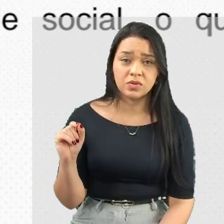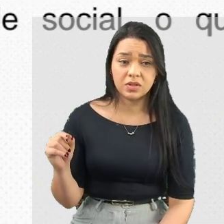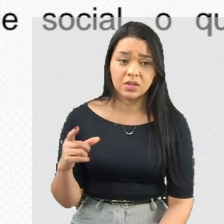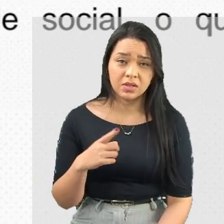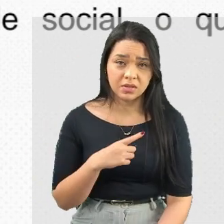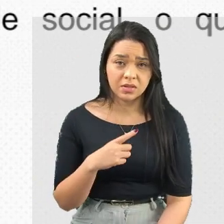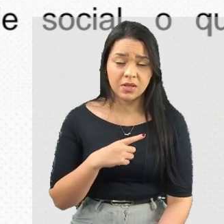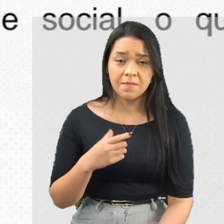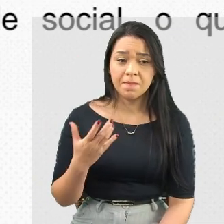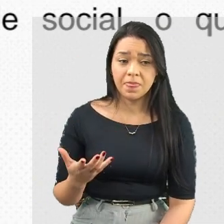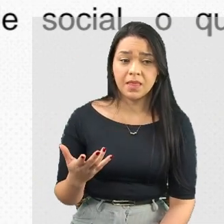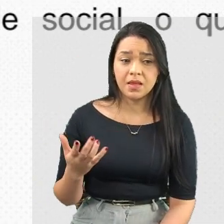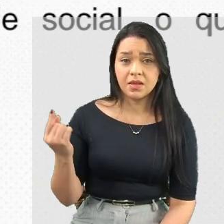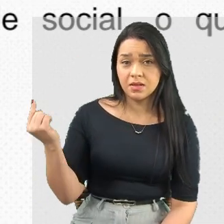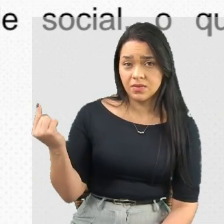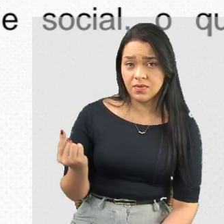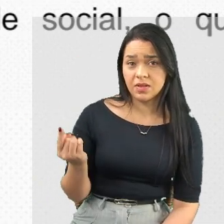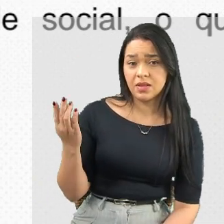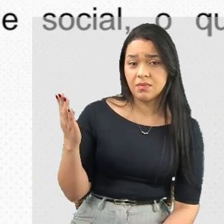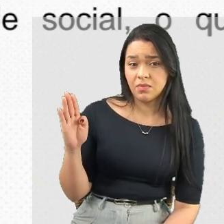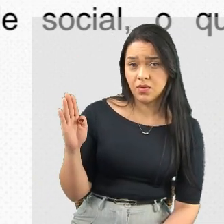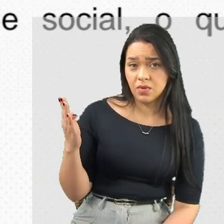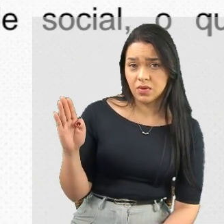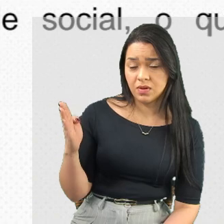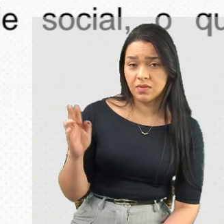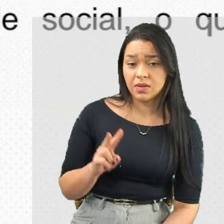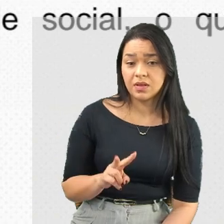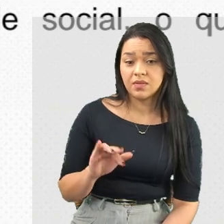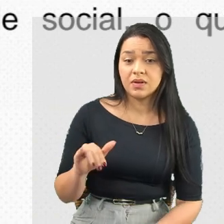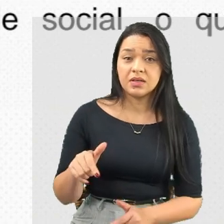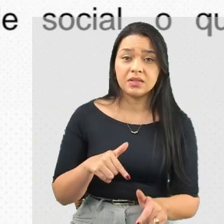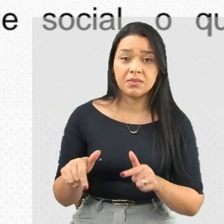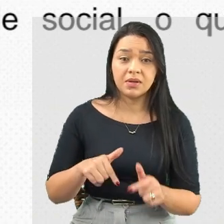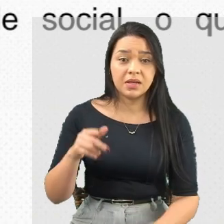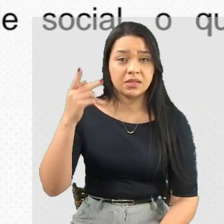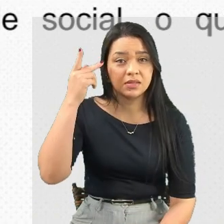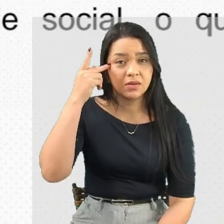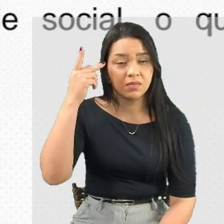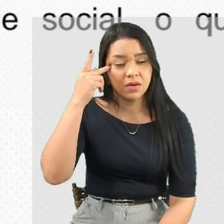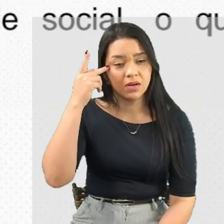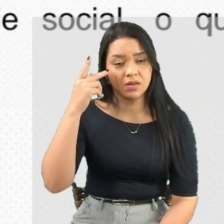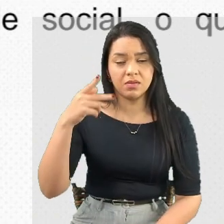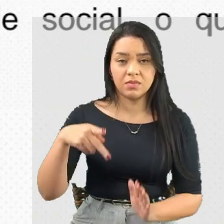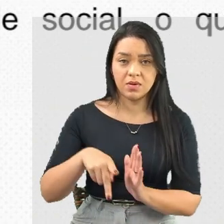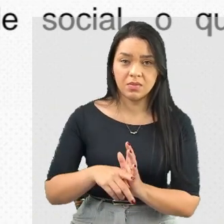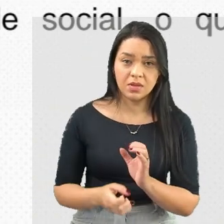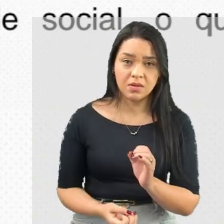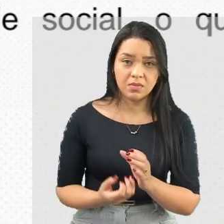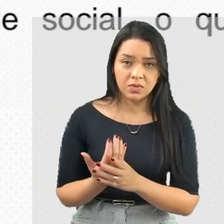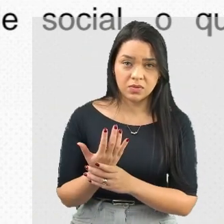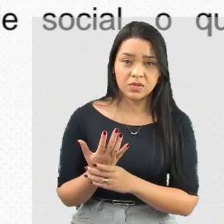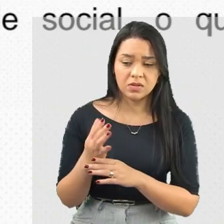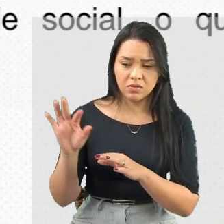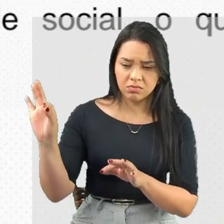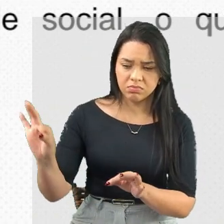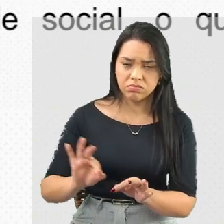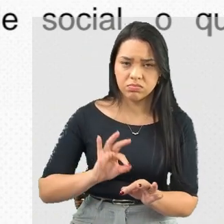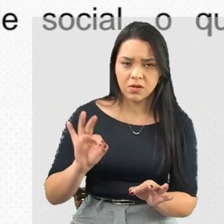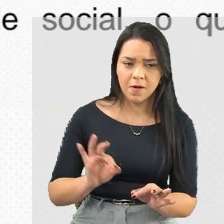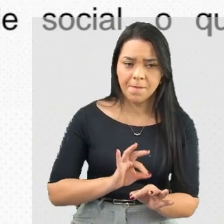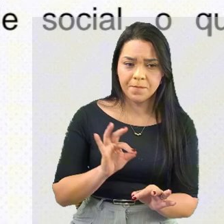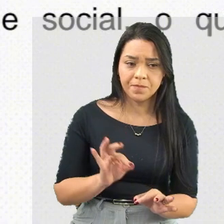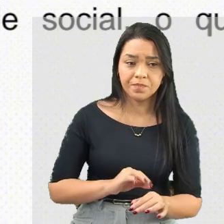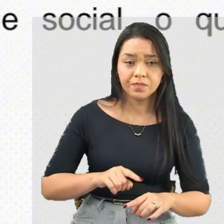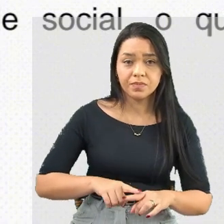com gente que vem da Bolívia e que vai trabalhar em São Paulo, né, sobretudo na produção têxtil, mas em condições